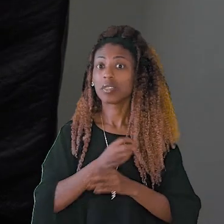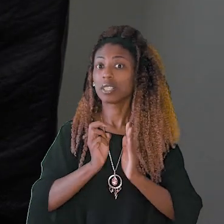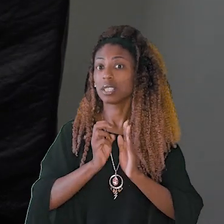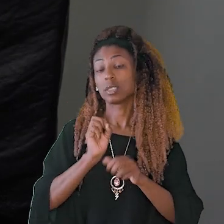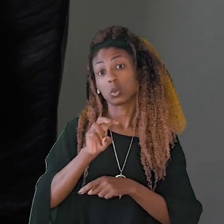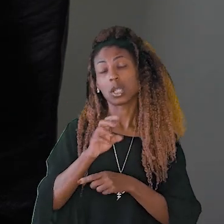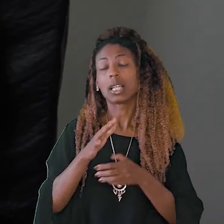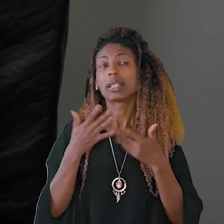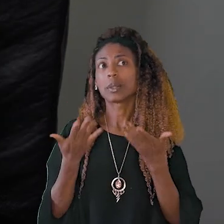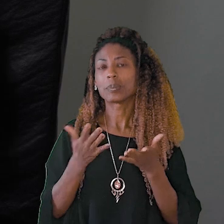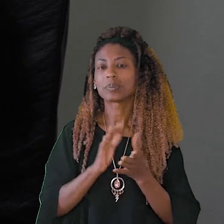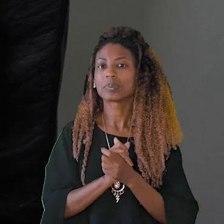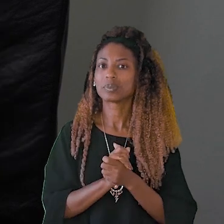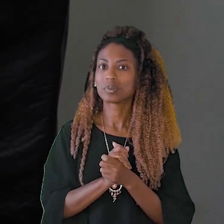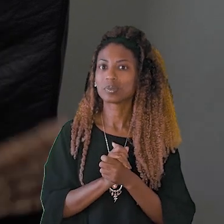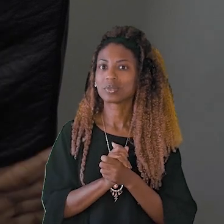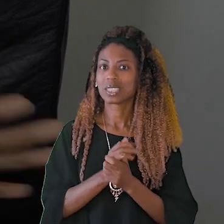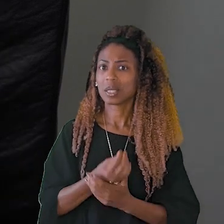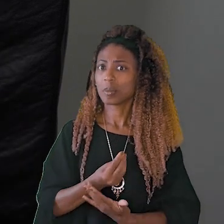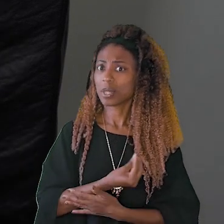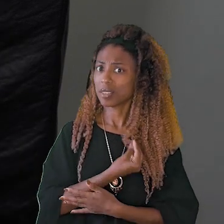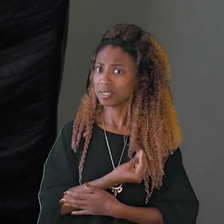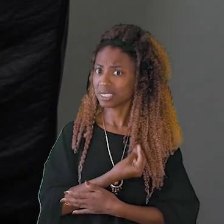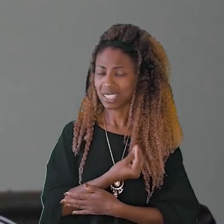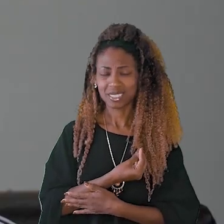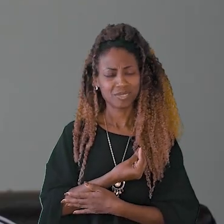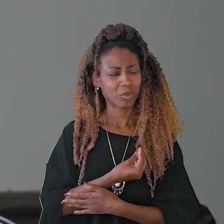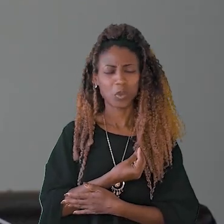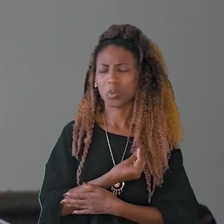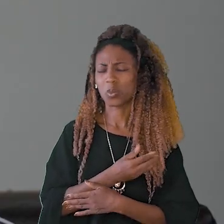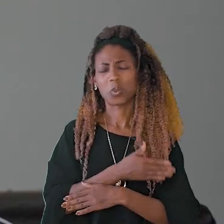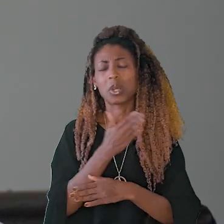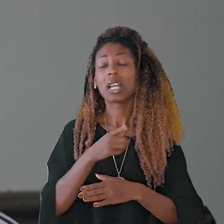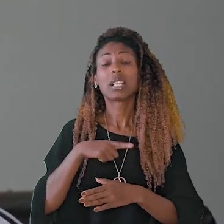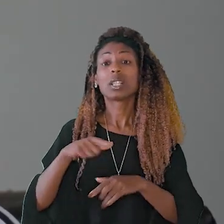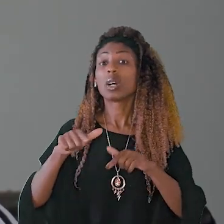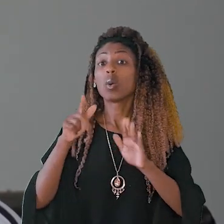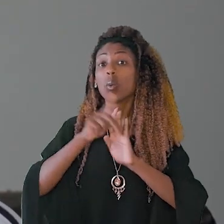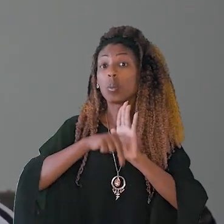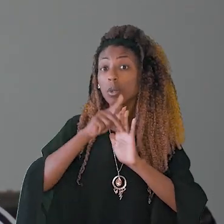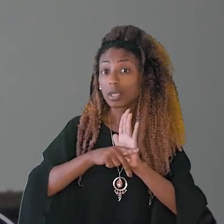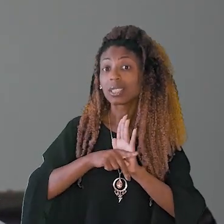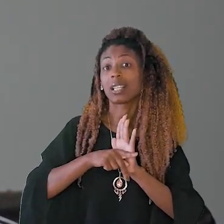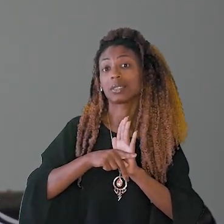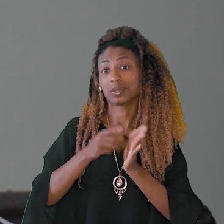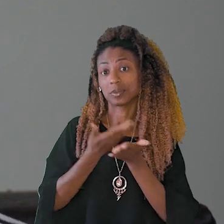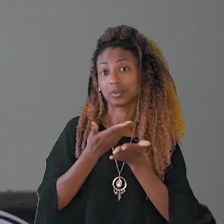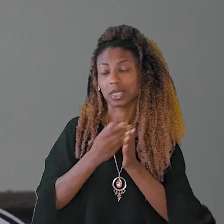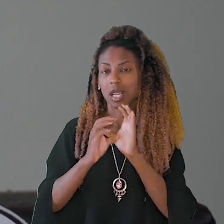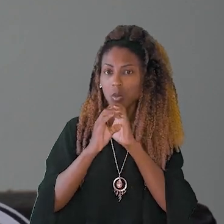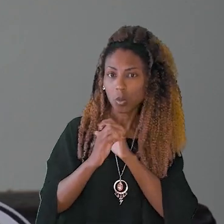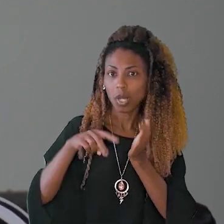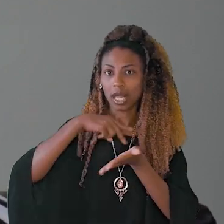bairro Novo Horizonte, Suarana, né? Quase minha vida toda lá. E lá na escola tinha um projeto. E aí tinha aula de flauta